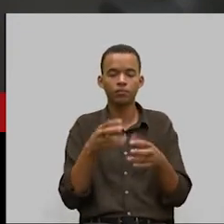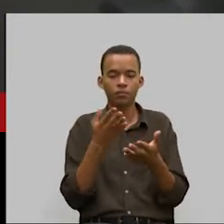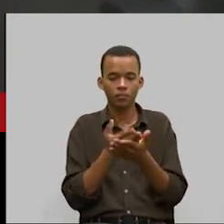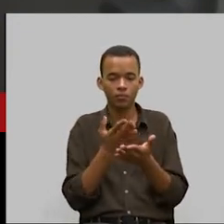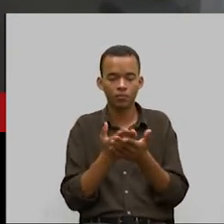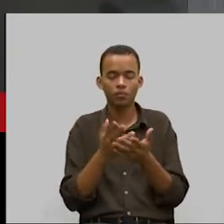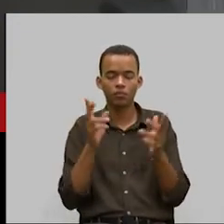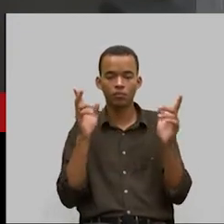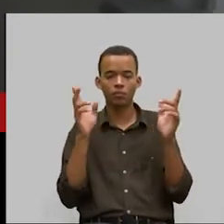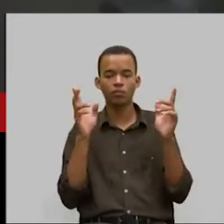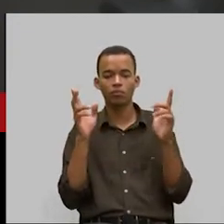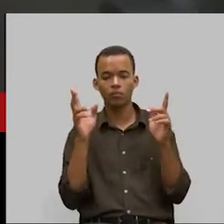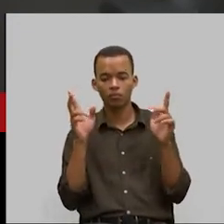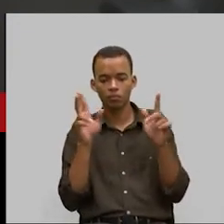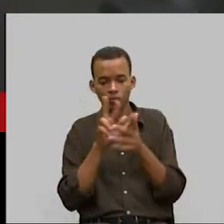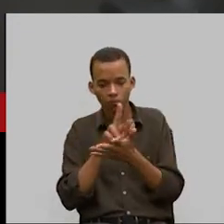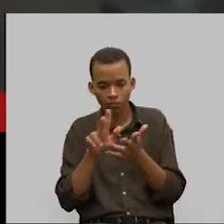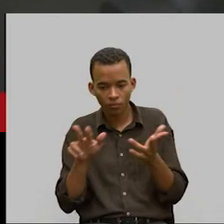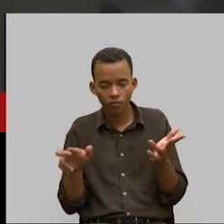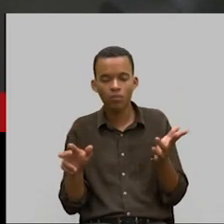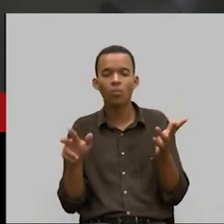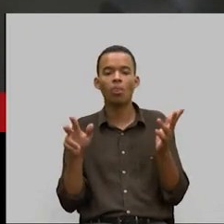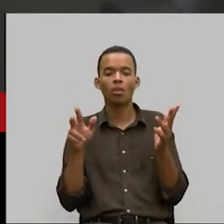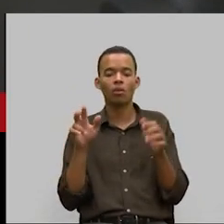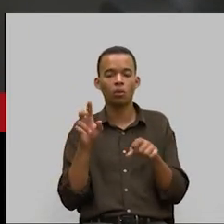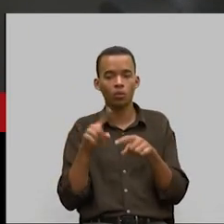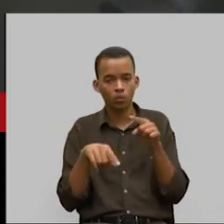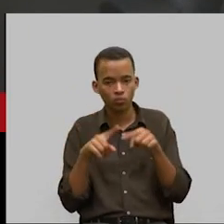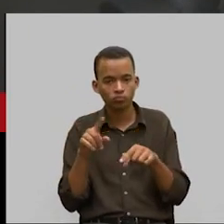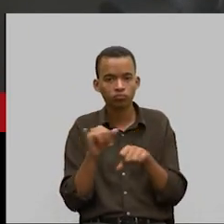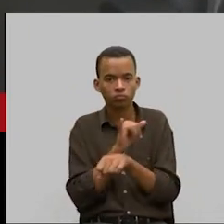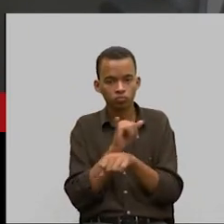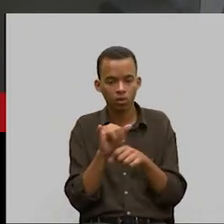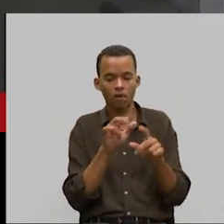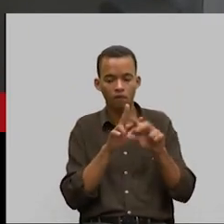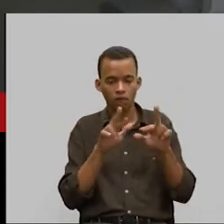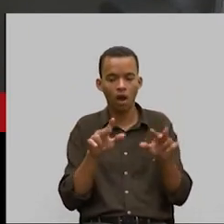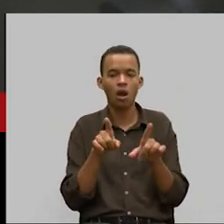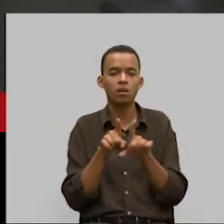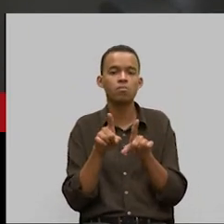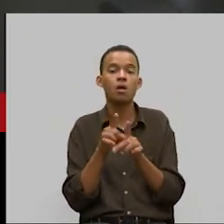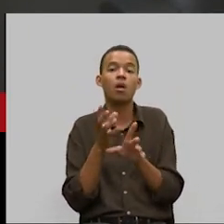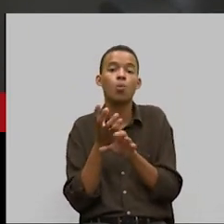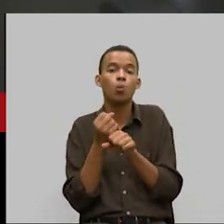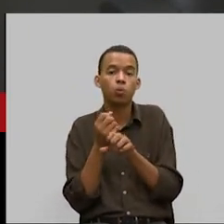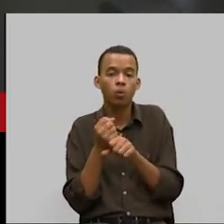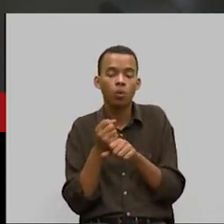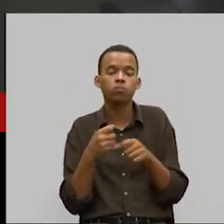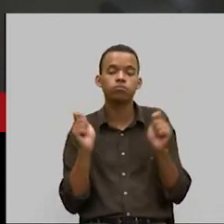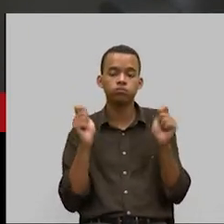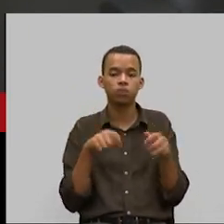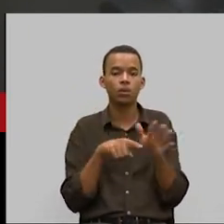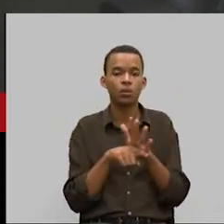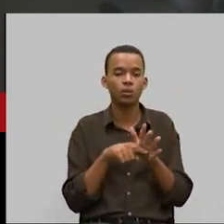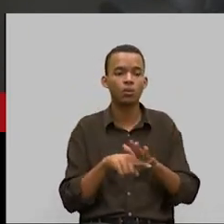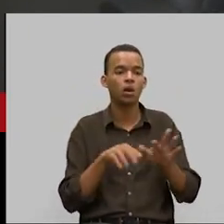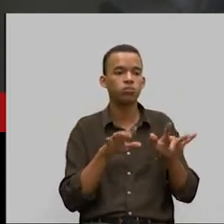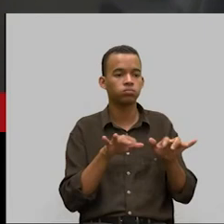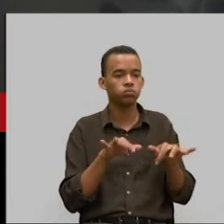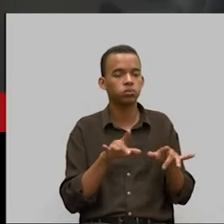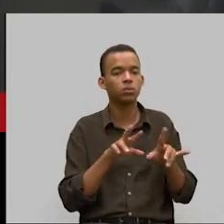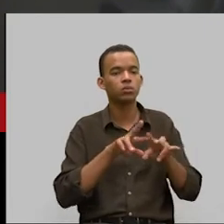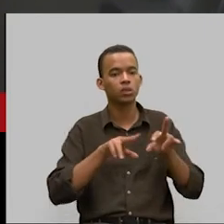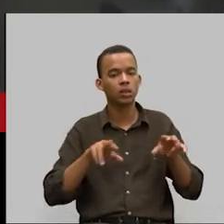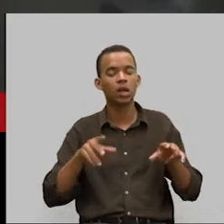diversidade é ter instrumentos de trabalho é ter laboratório né é poder ir pesquisar no no no seu ambiente